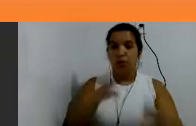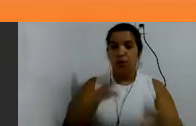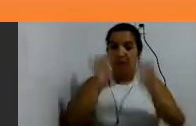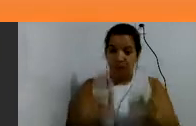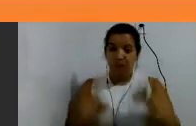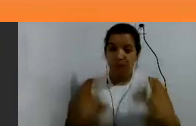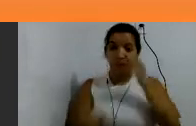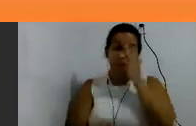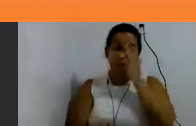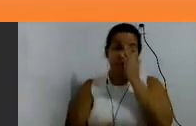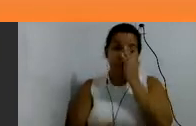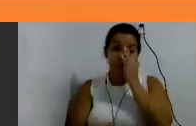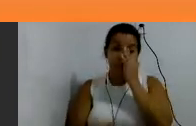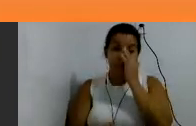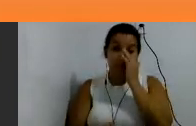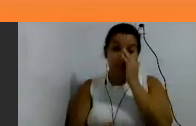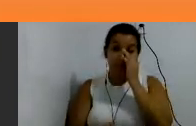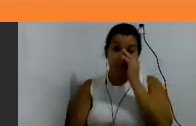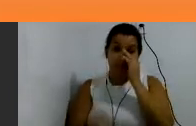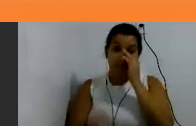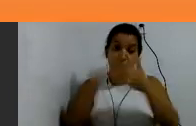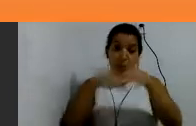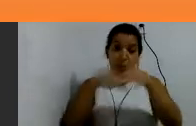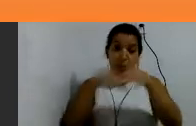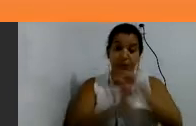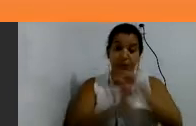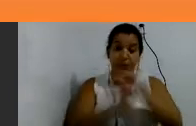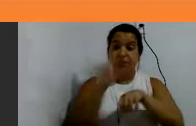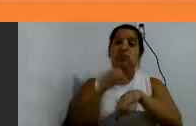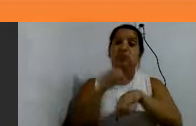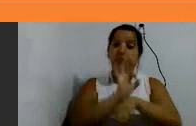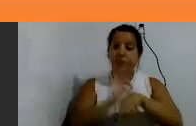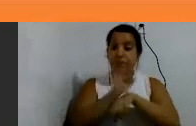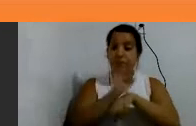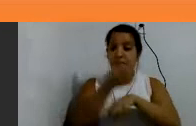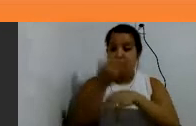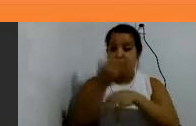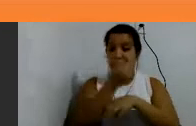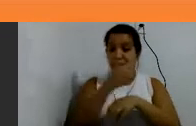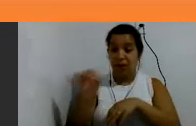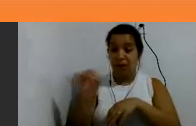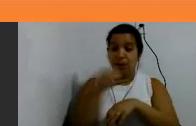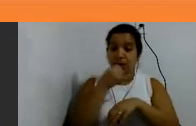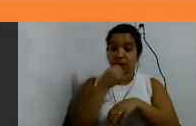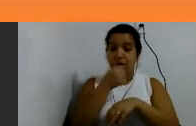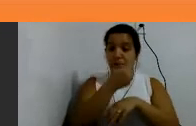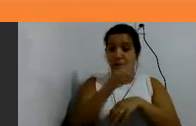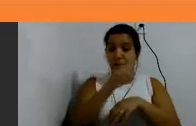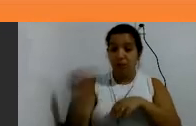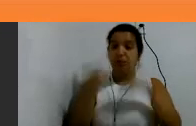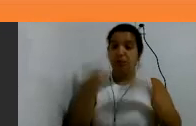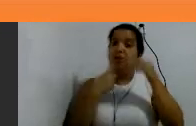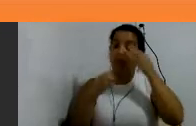for internalizado em uma hemácia, se a gente tiver 100 aqui, vão ser 100 hemácias.